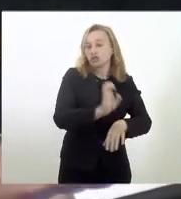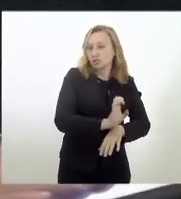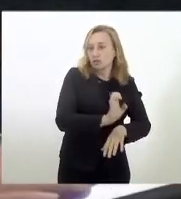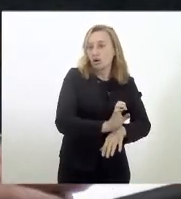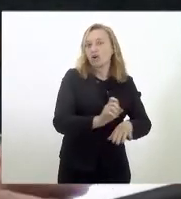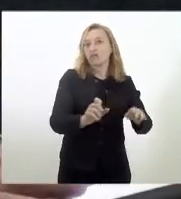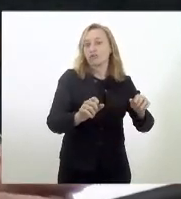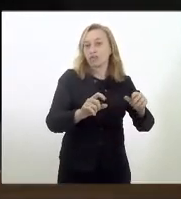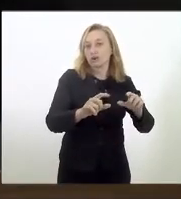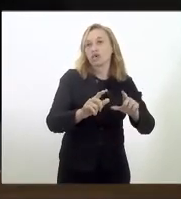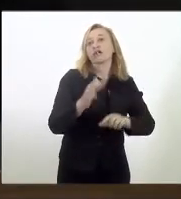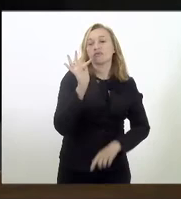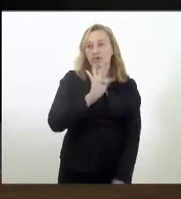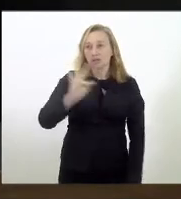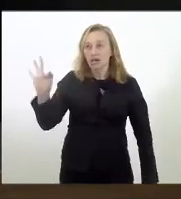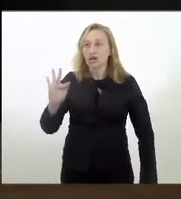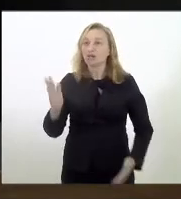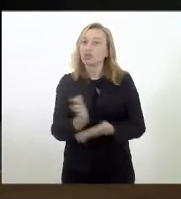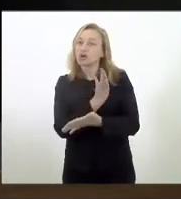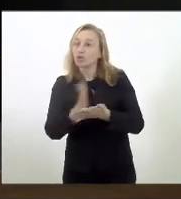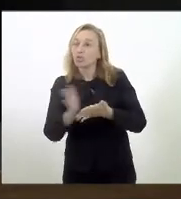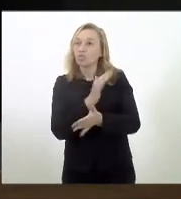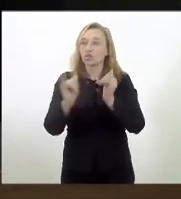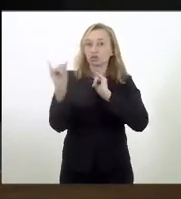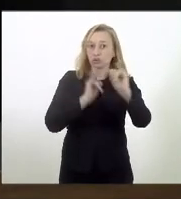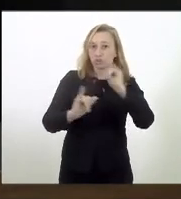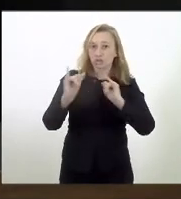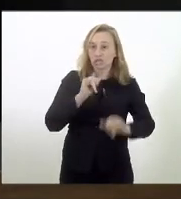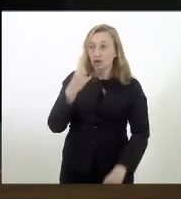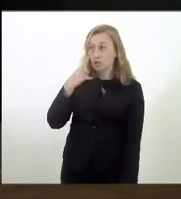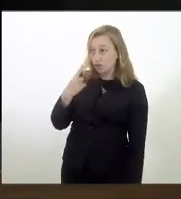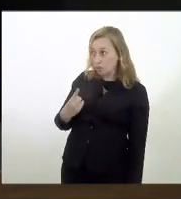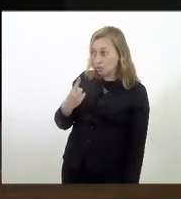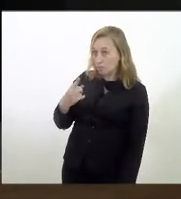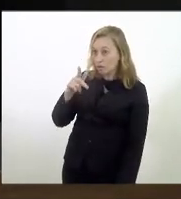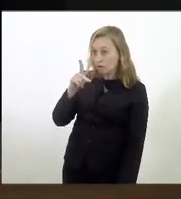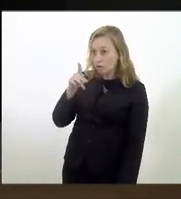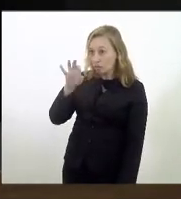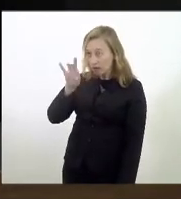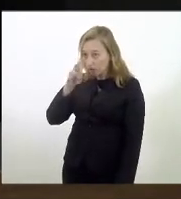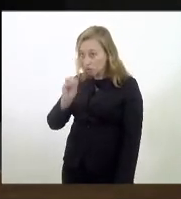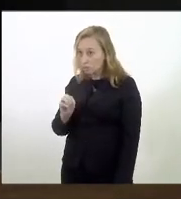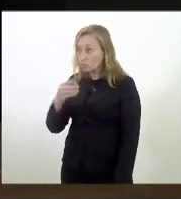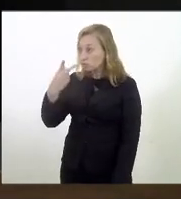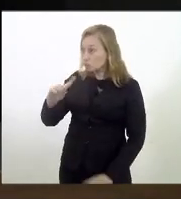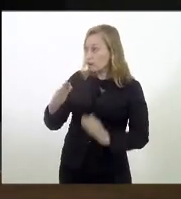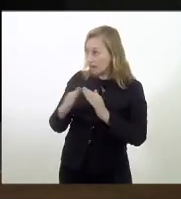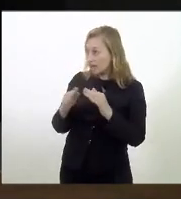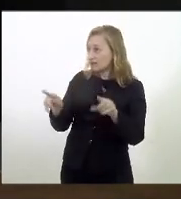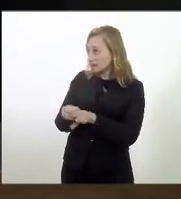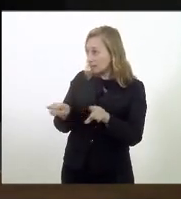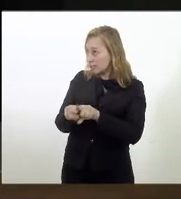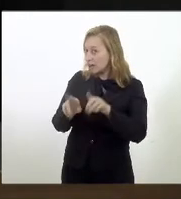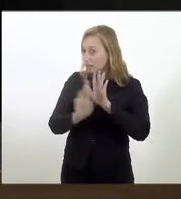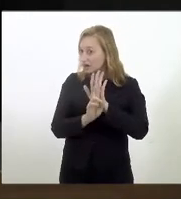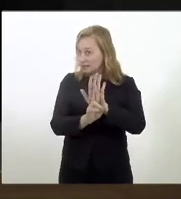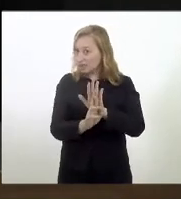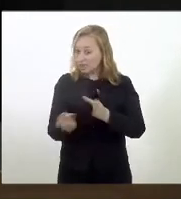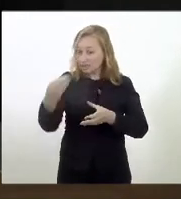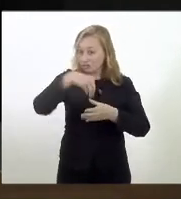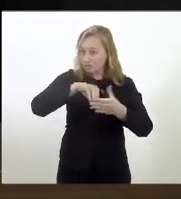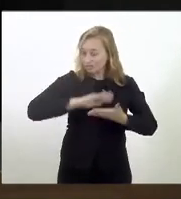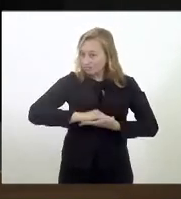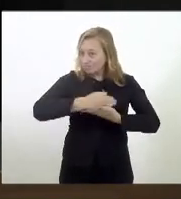de notícia, ouviu, Pedro Figueiredo? Sua casa está representada também no tablet.